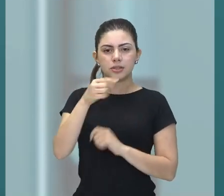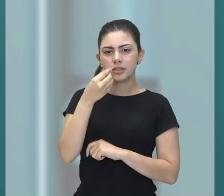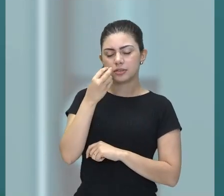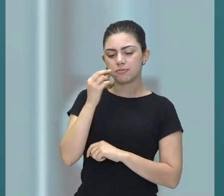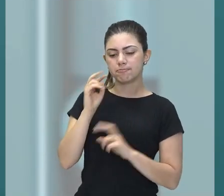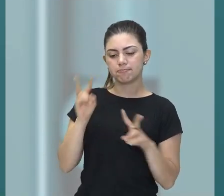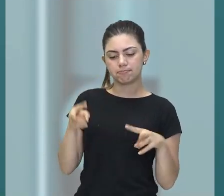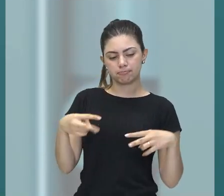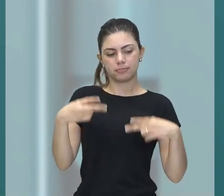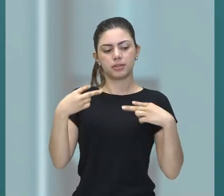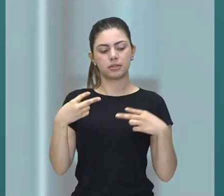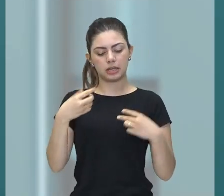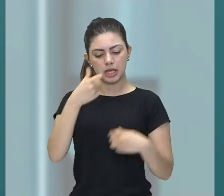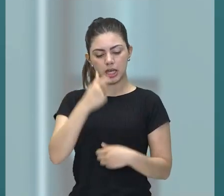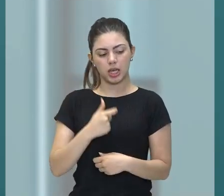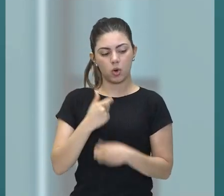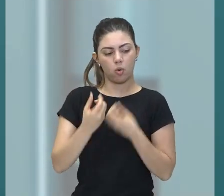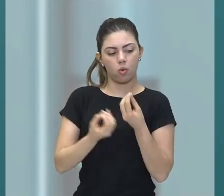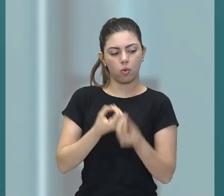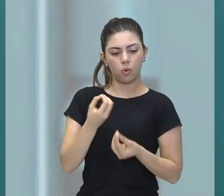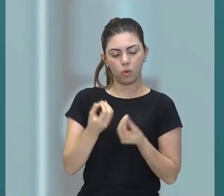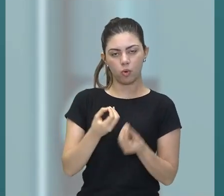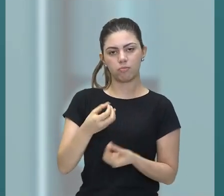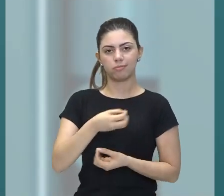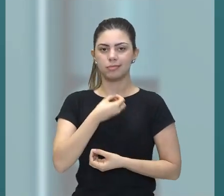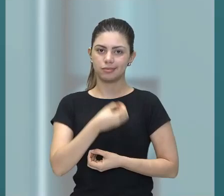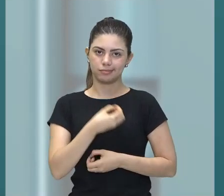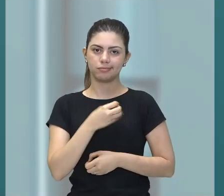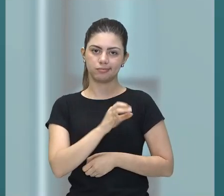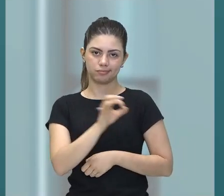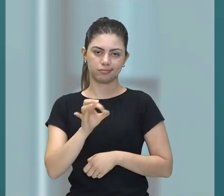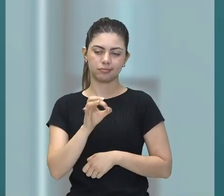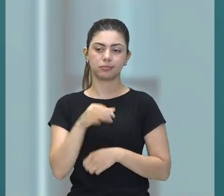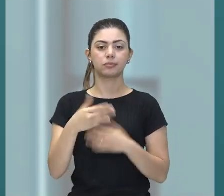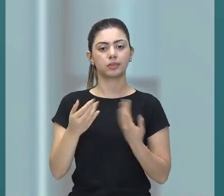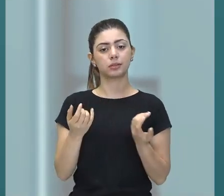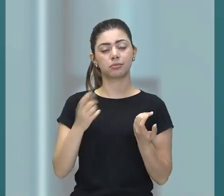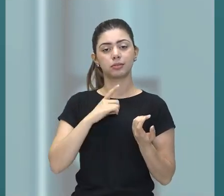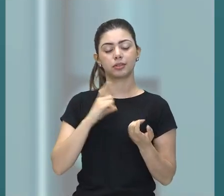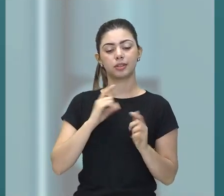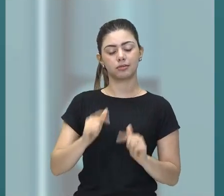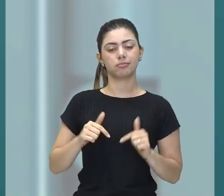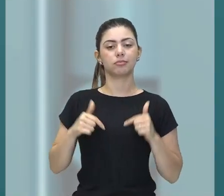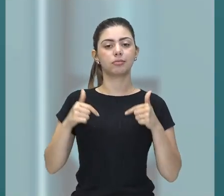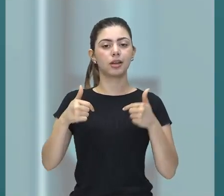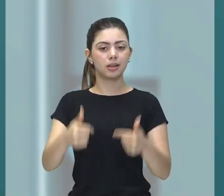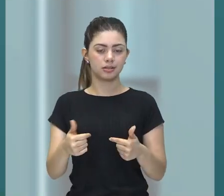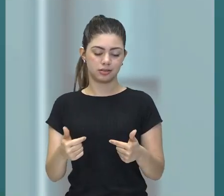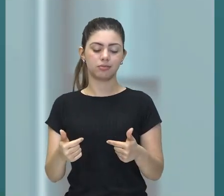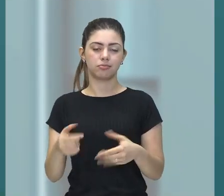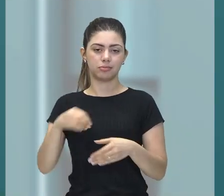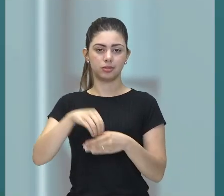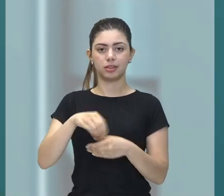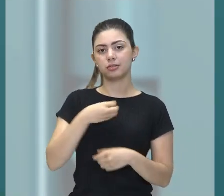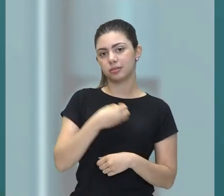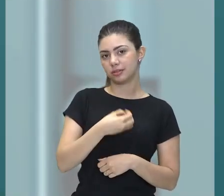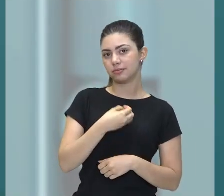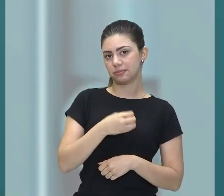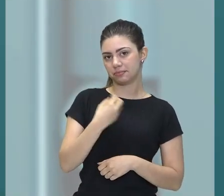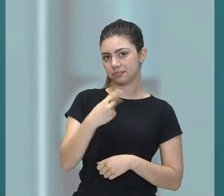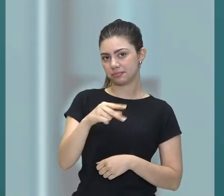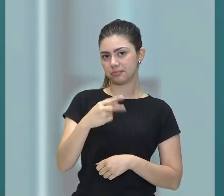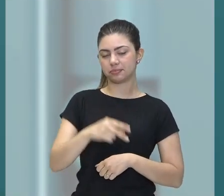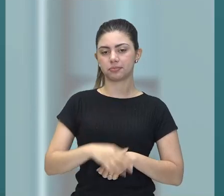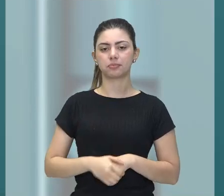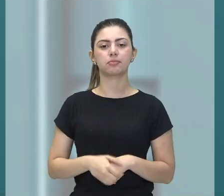e passem a perceber ela como ela é, e assim agir nessa realidade que vocês estão, certo?